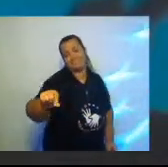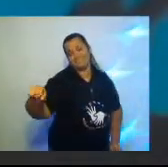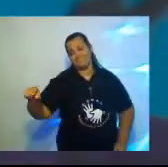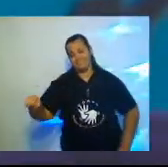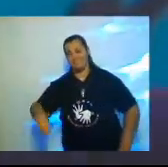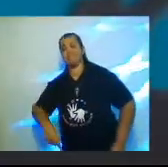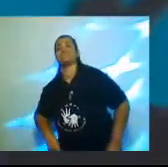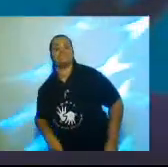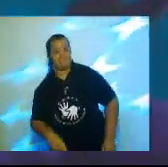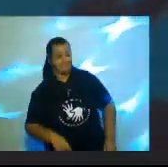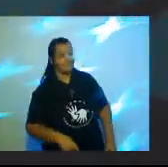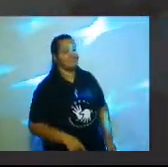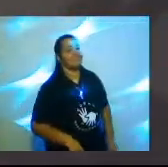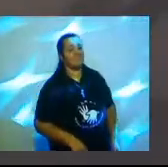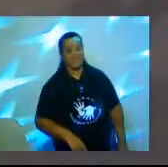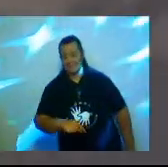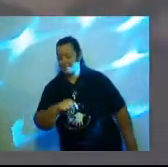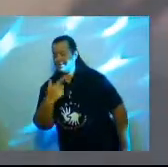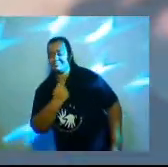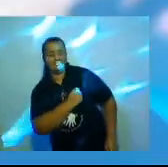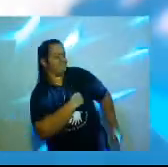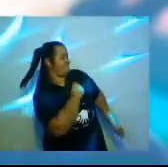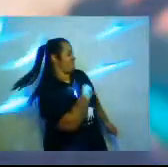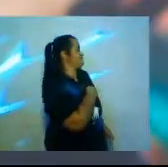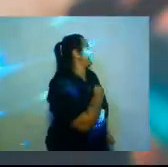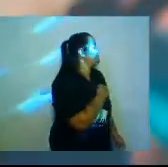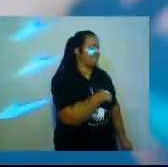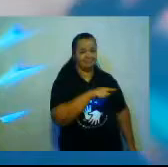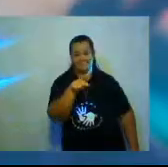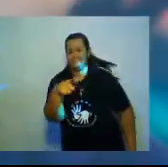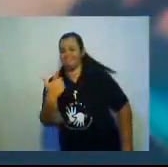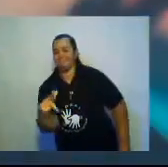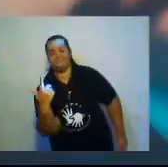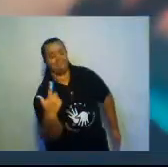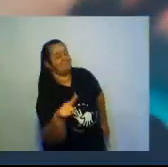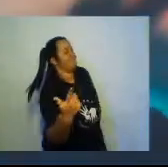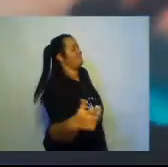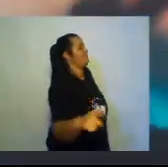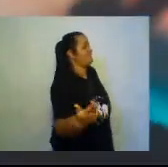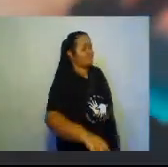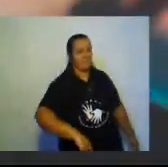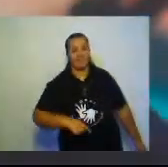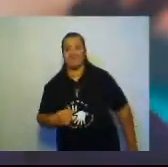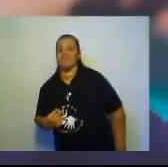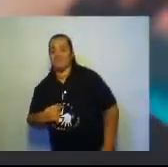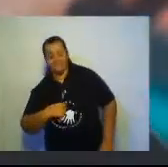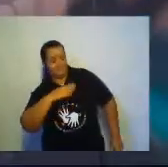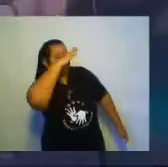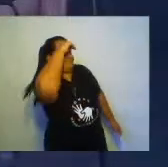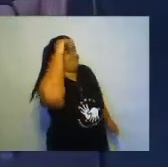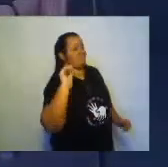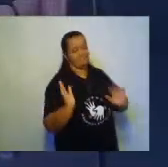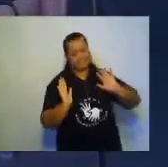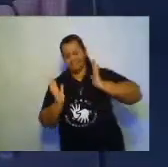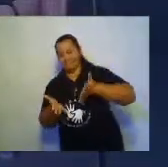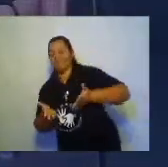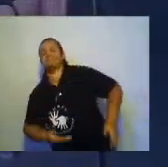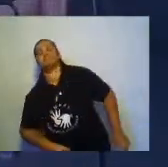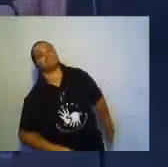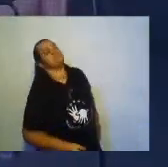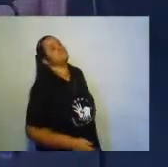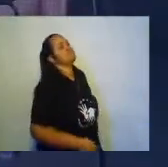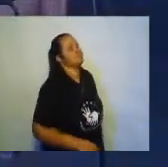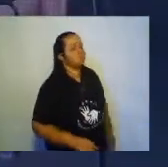Eu tô sem sal, realmente eu tô sem saudade de você. Eu já